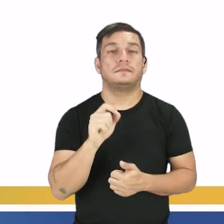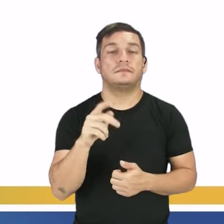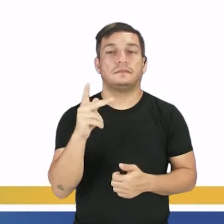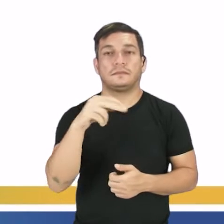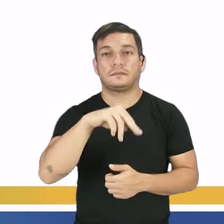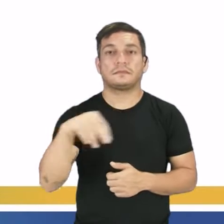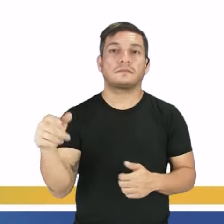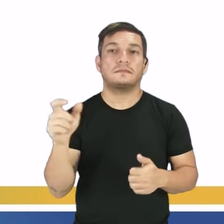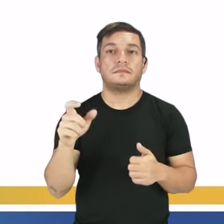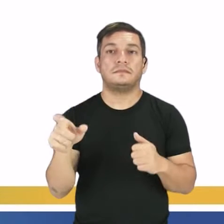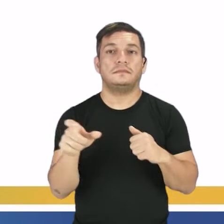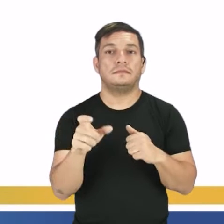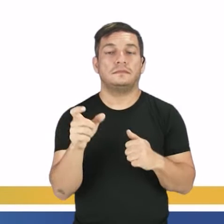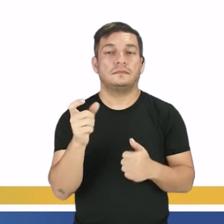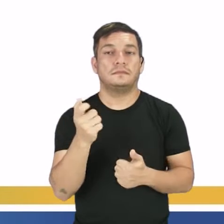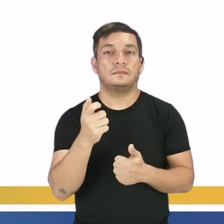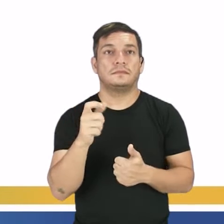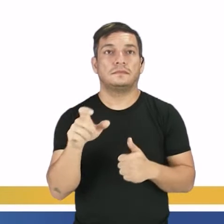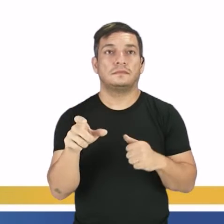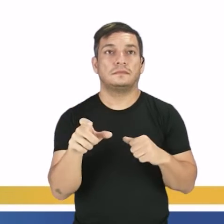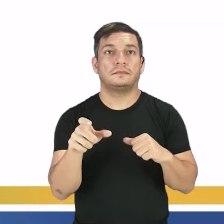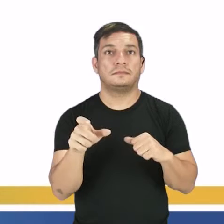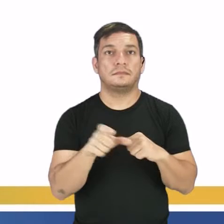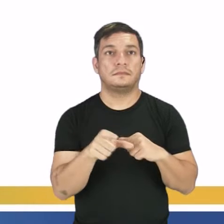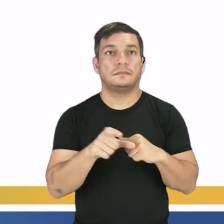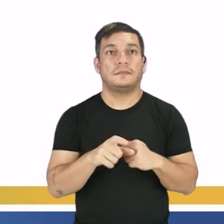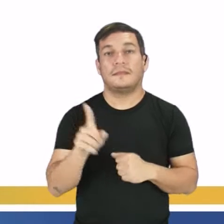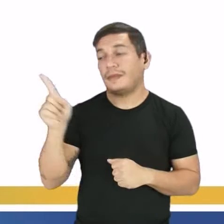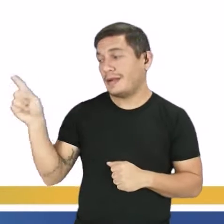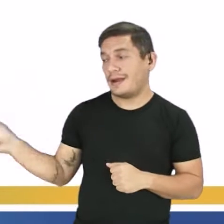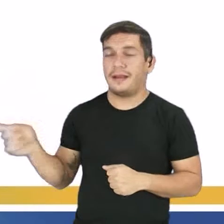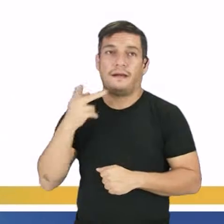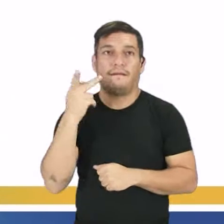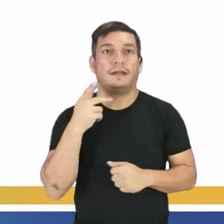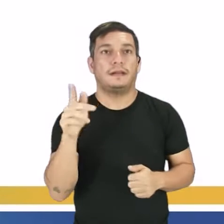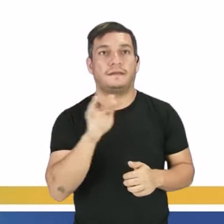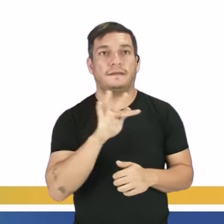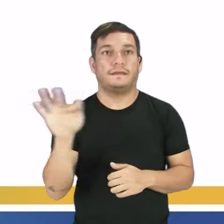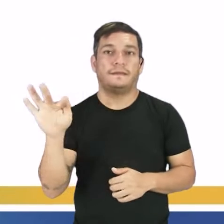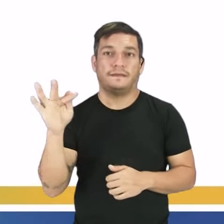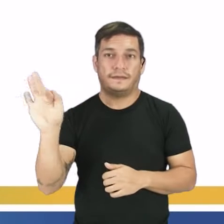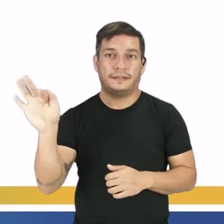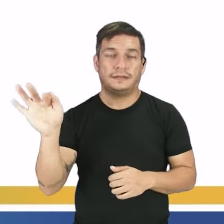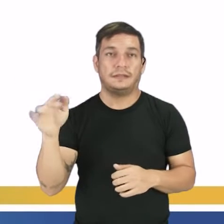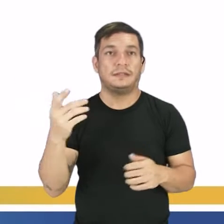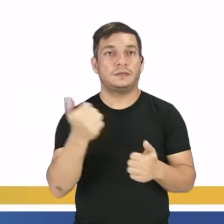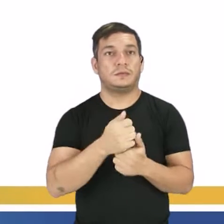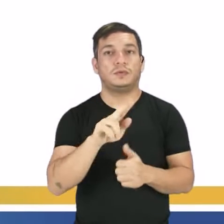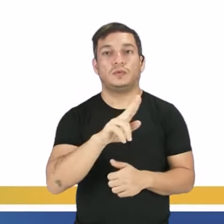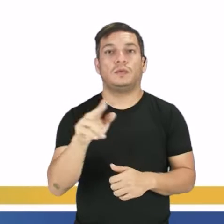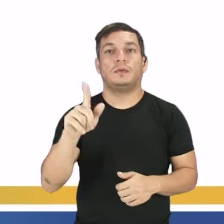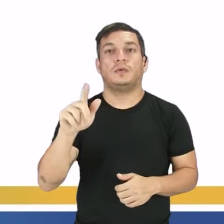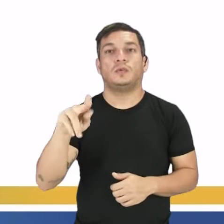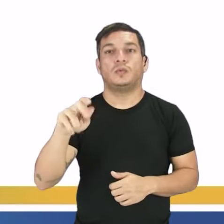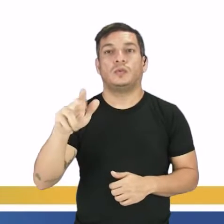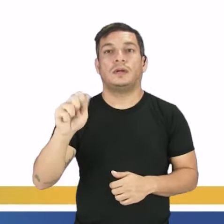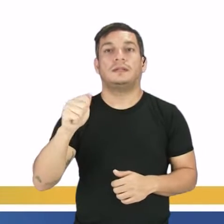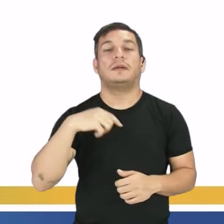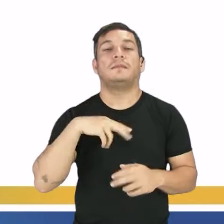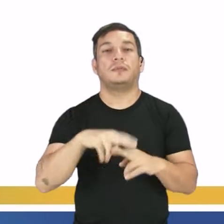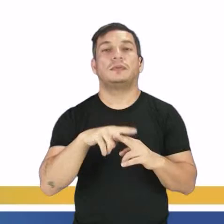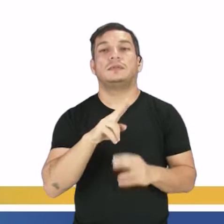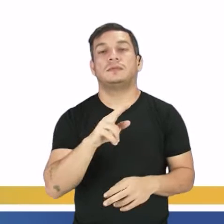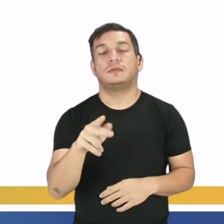pronome substantivo. Ela fala francês. Esse ela está substituindo o nome Luana, por isso que é um pronome